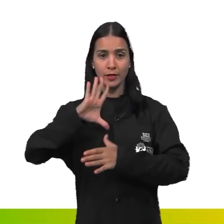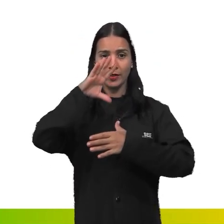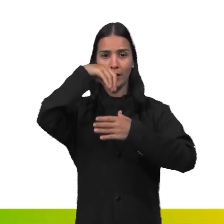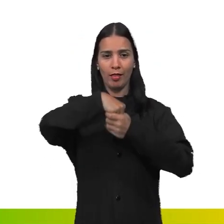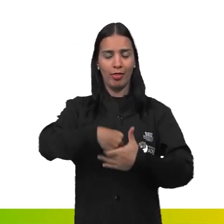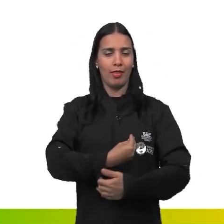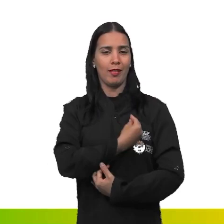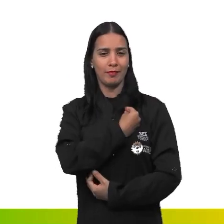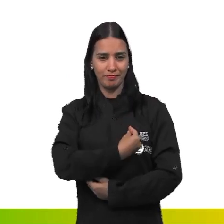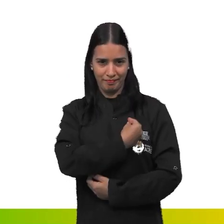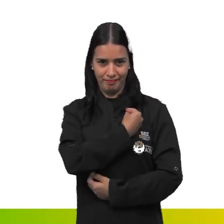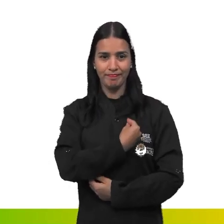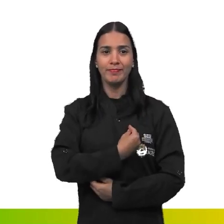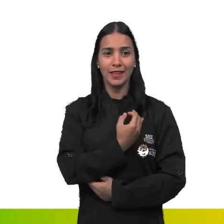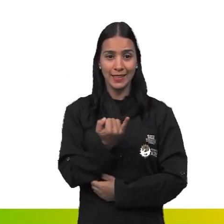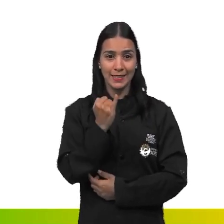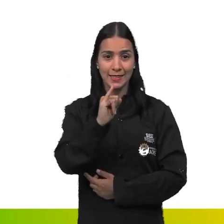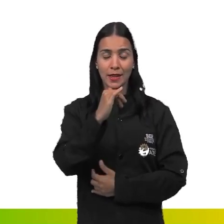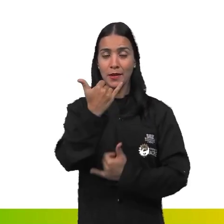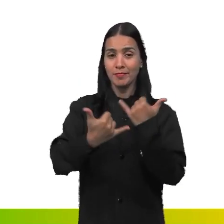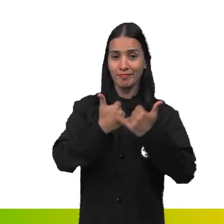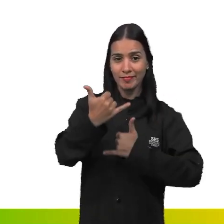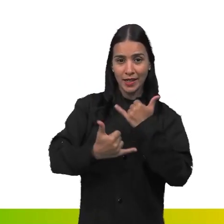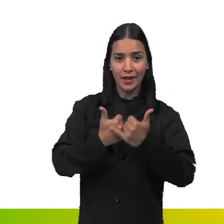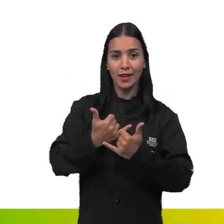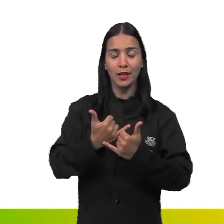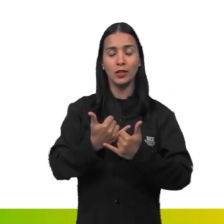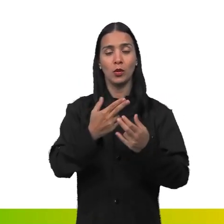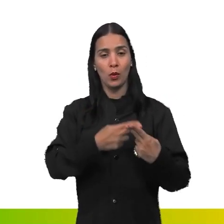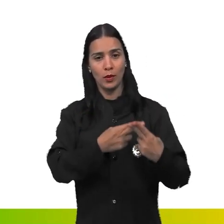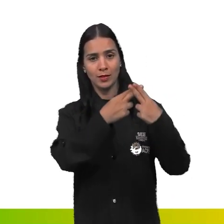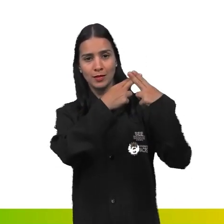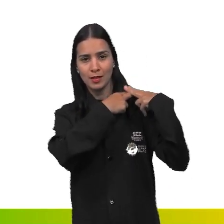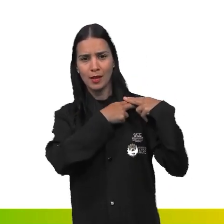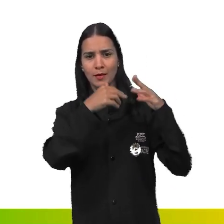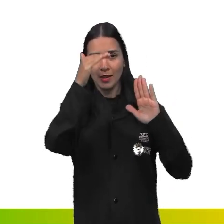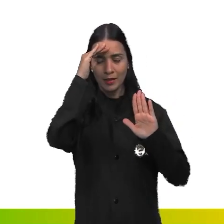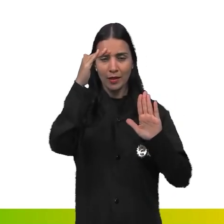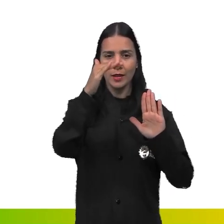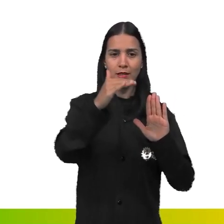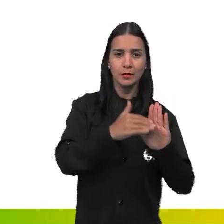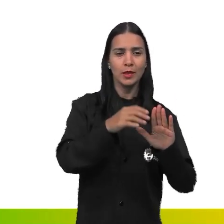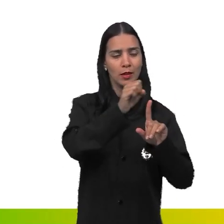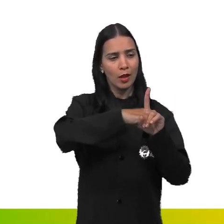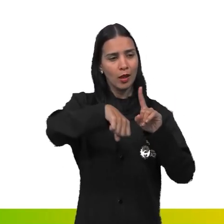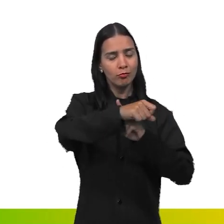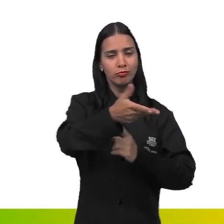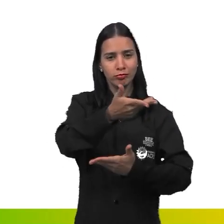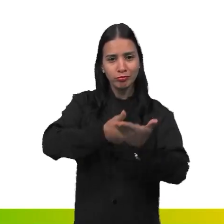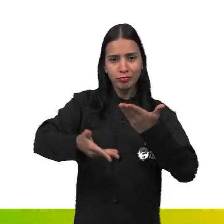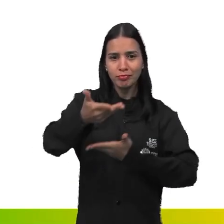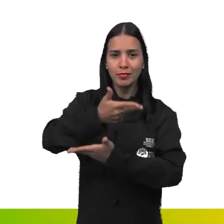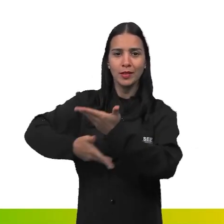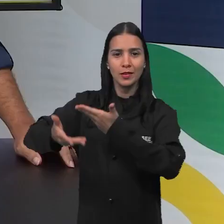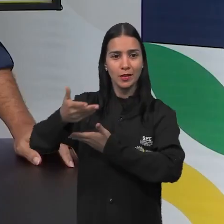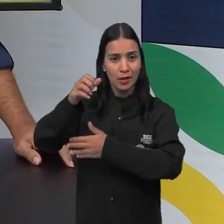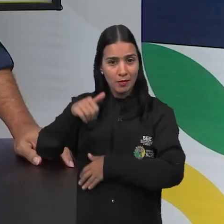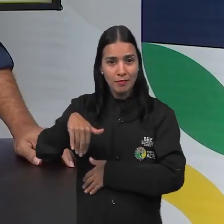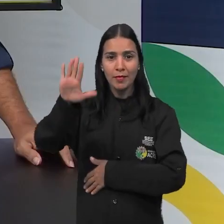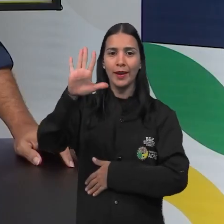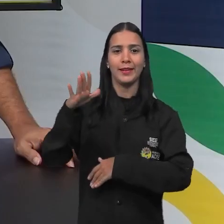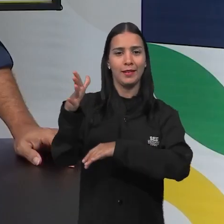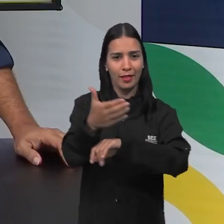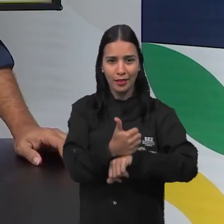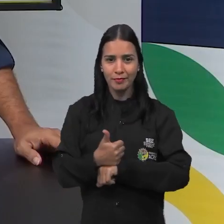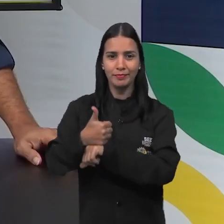a qualidade e equidade, o fair play contribui para uma sociedade mais justa e colaborativa. É aquilo que a gente